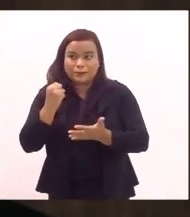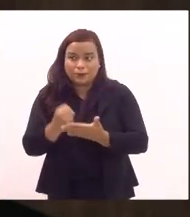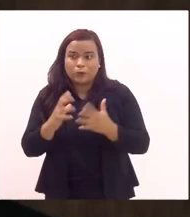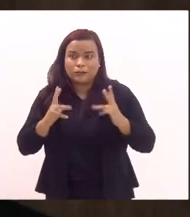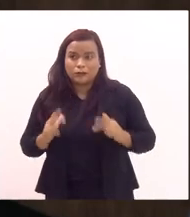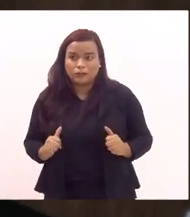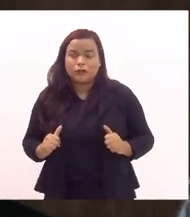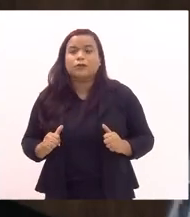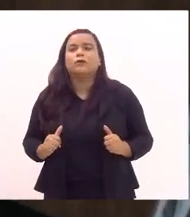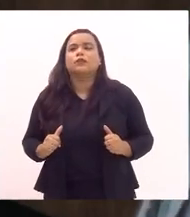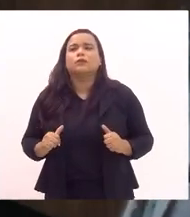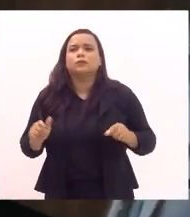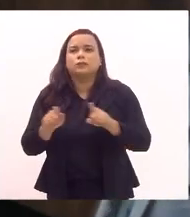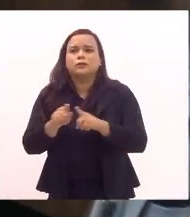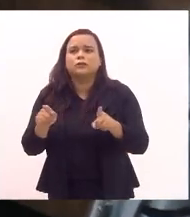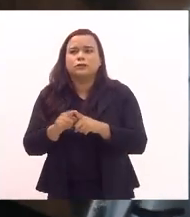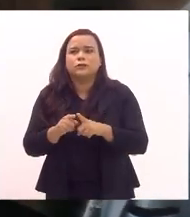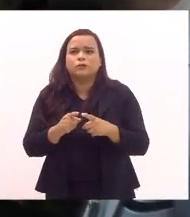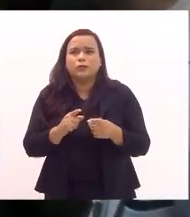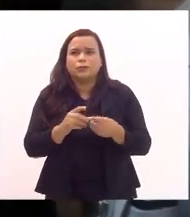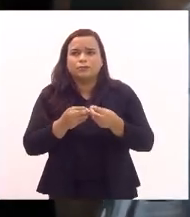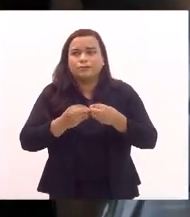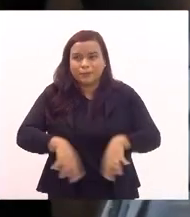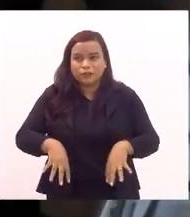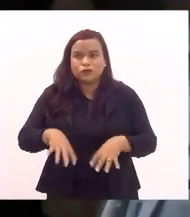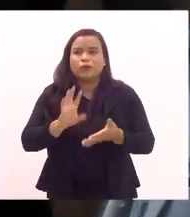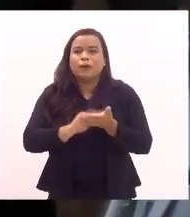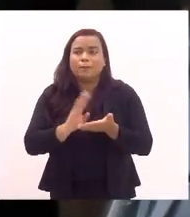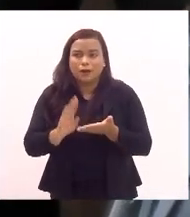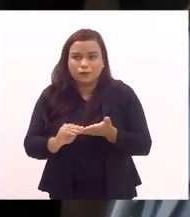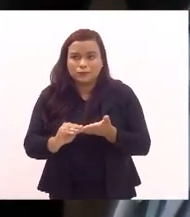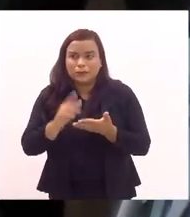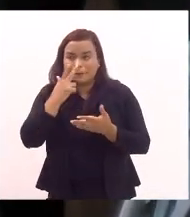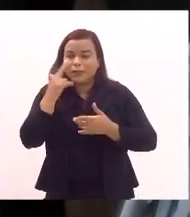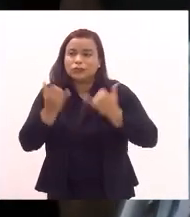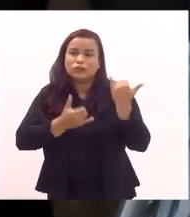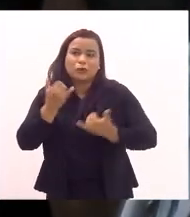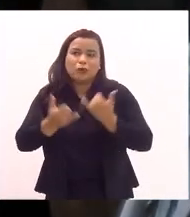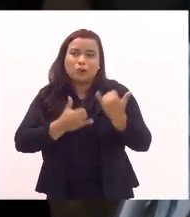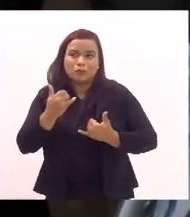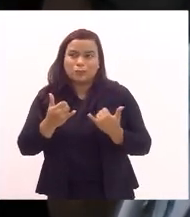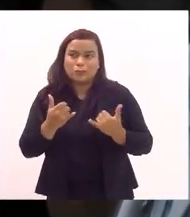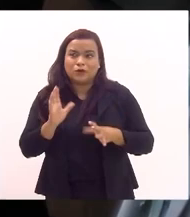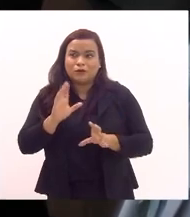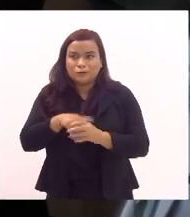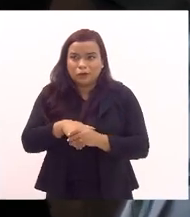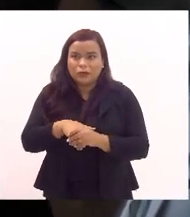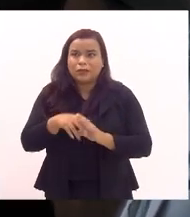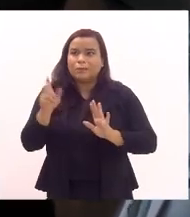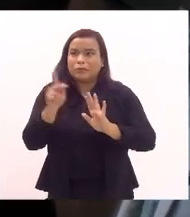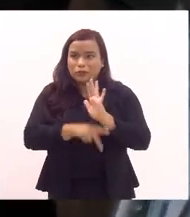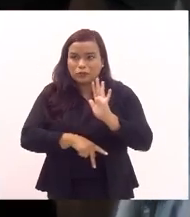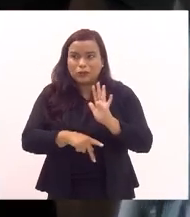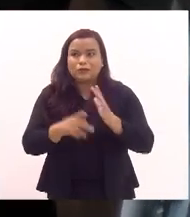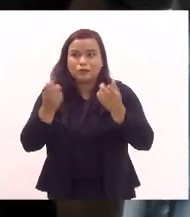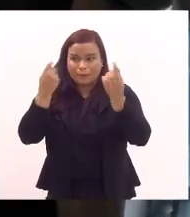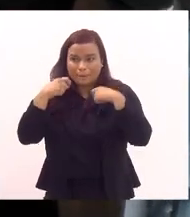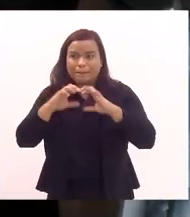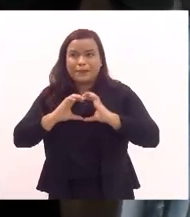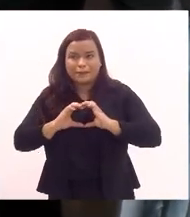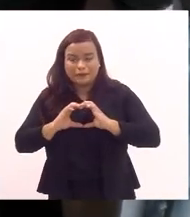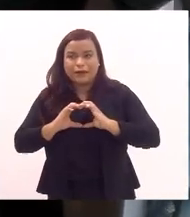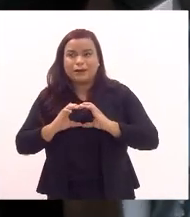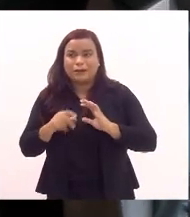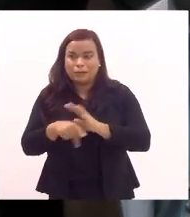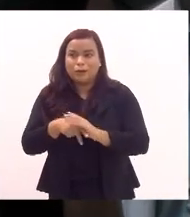obstruindo a pauta Isso é do jogo agora deixar de votar projeto de medalha de colegas para tentar